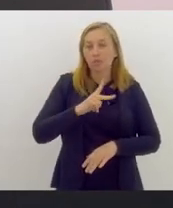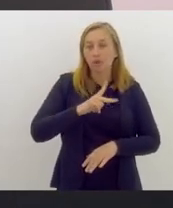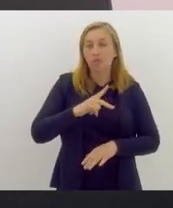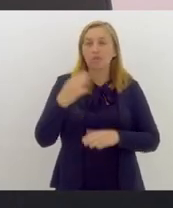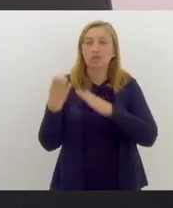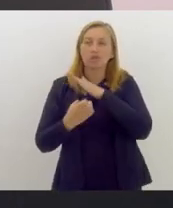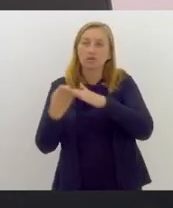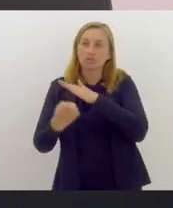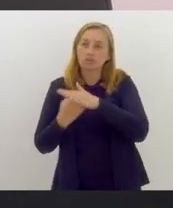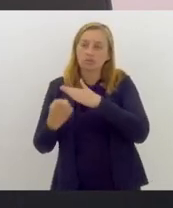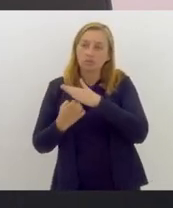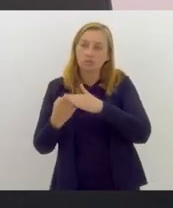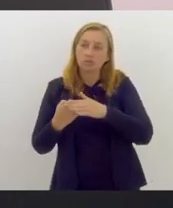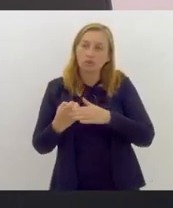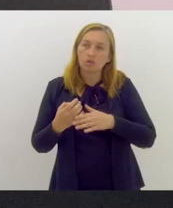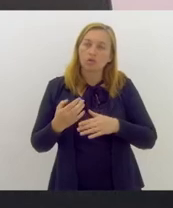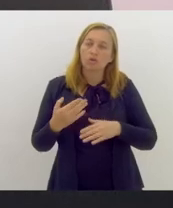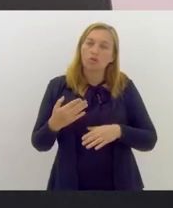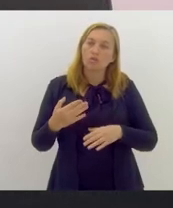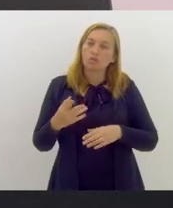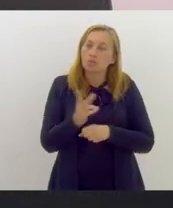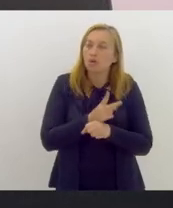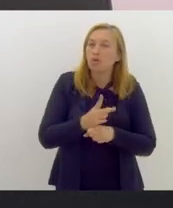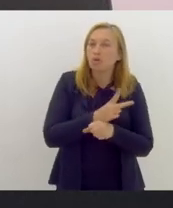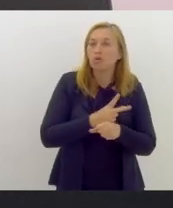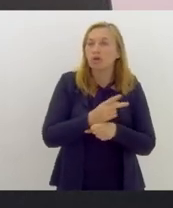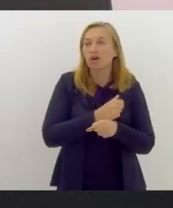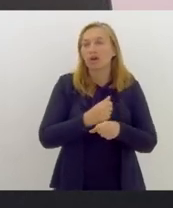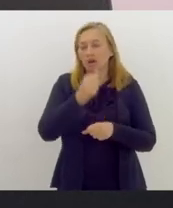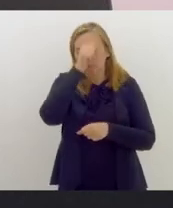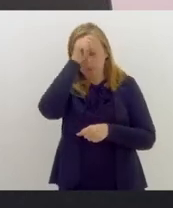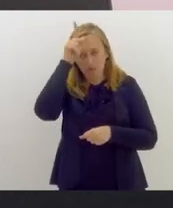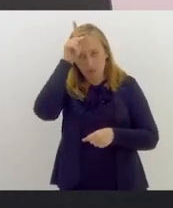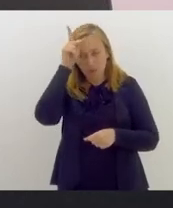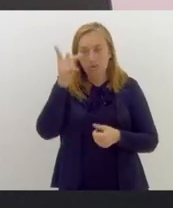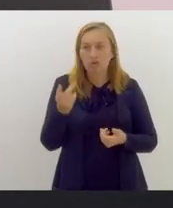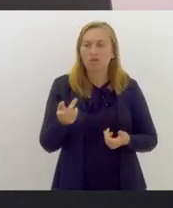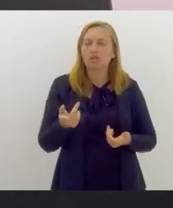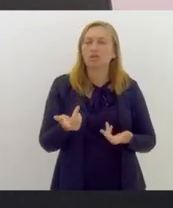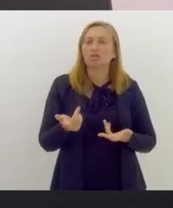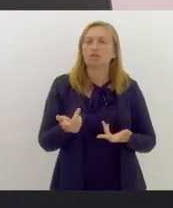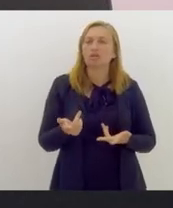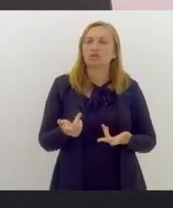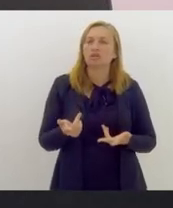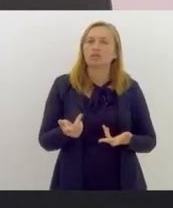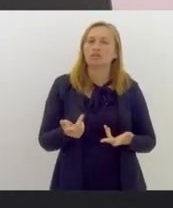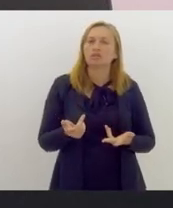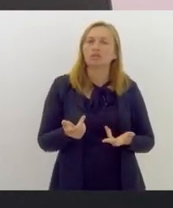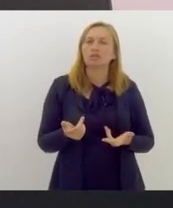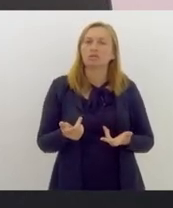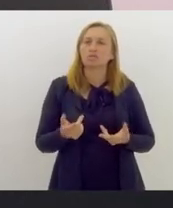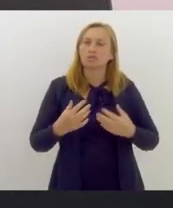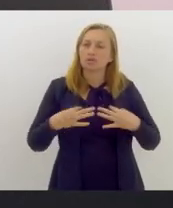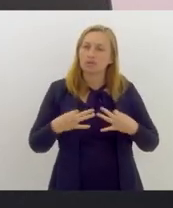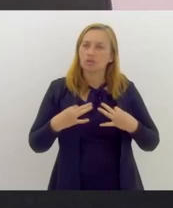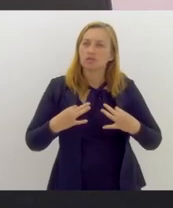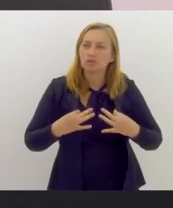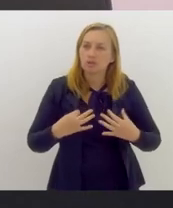buscar o município para uma compensação voluntária na área da Baía de Sepetiba